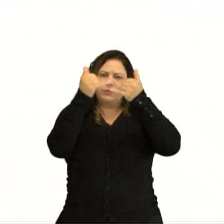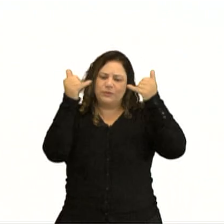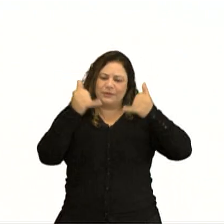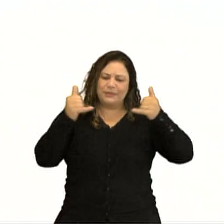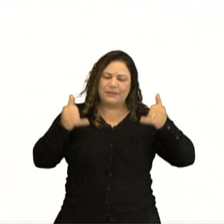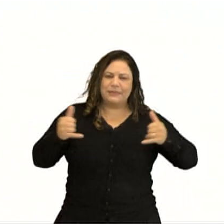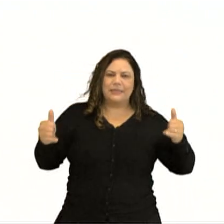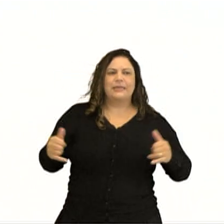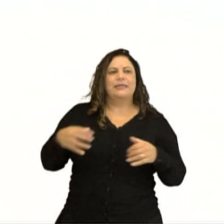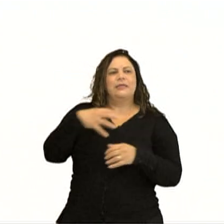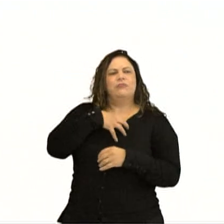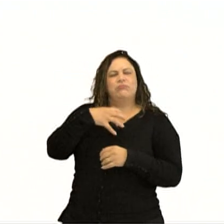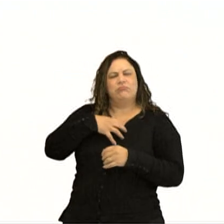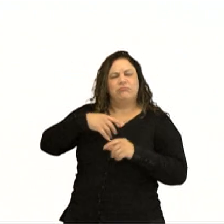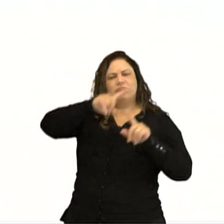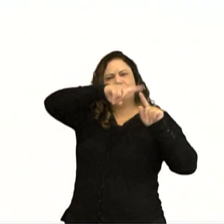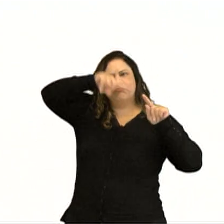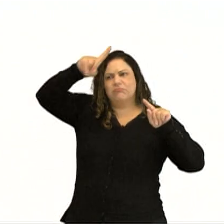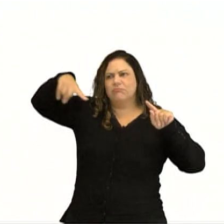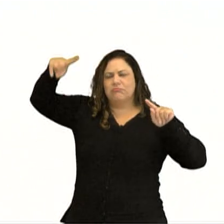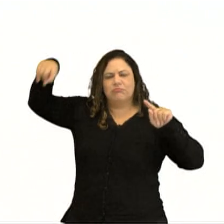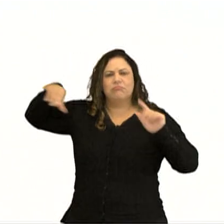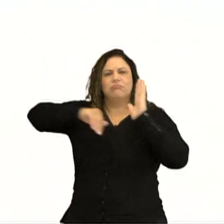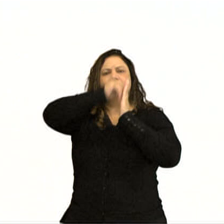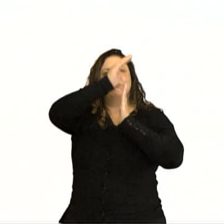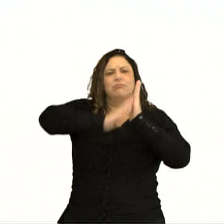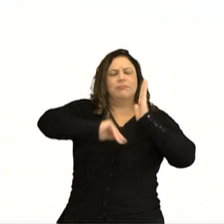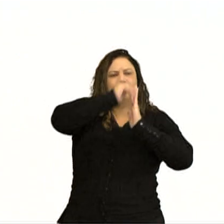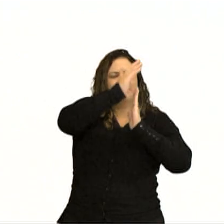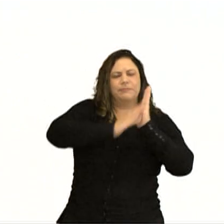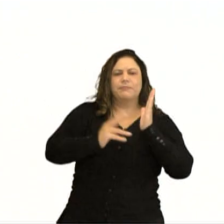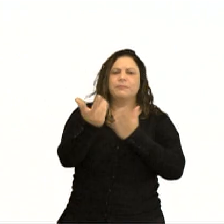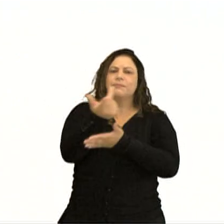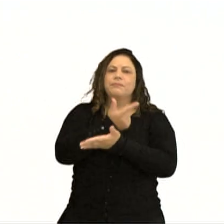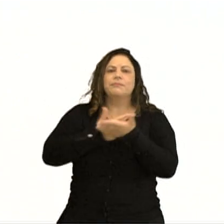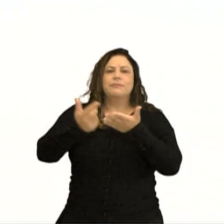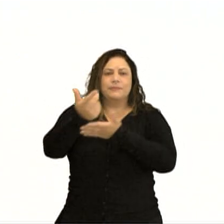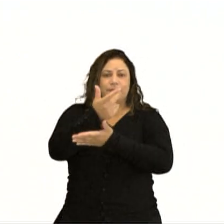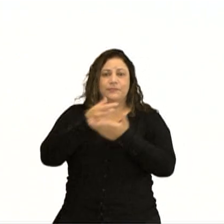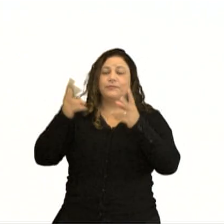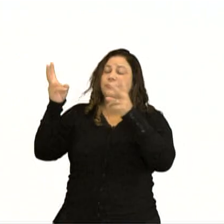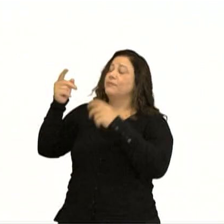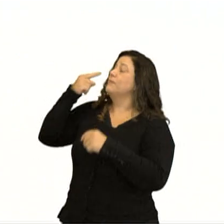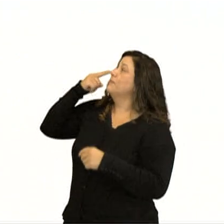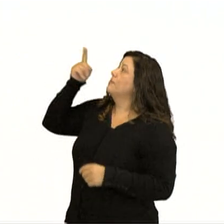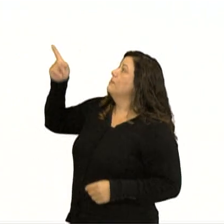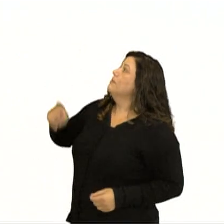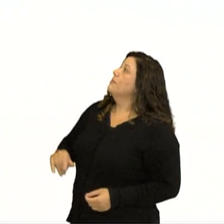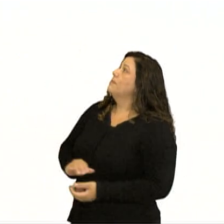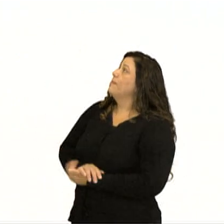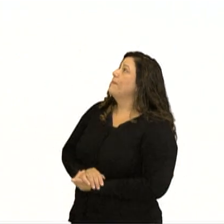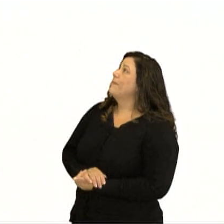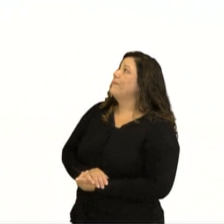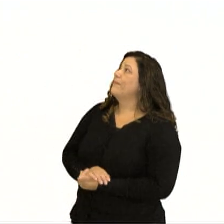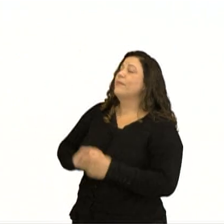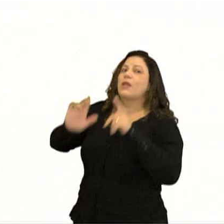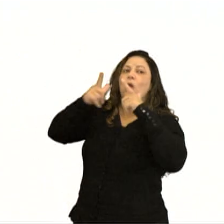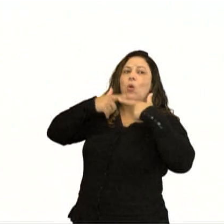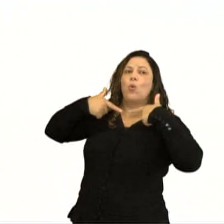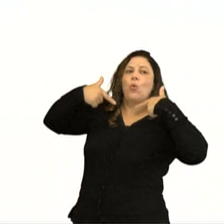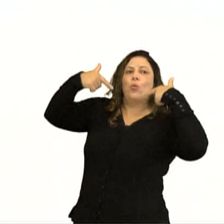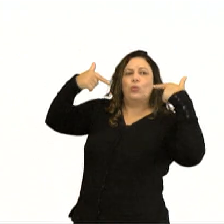aos seus trabalhos, às suas pinturas, aos seus desenhos. Aqui nós temos o Sorriso das